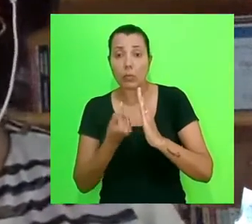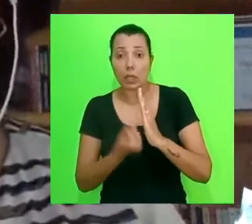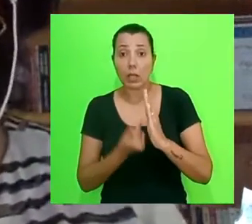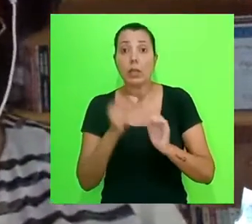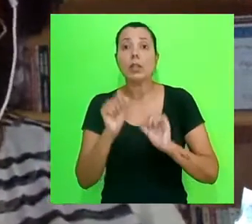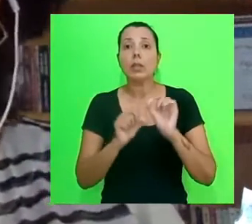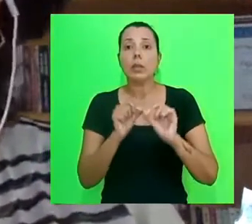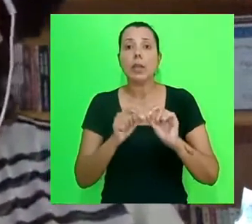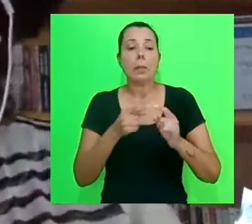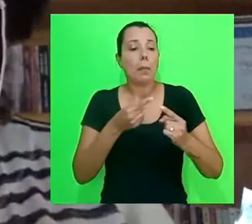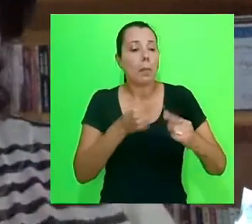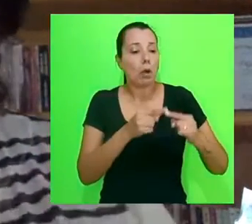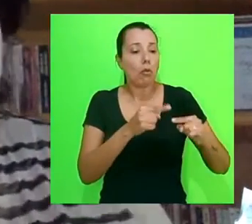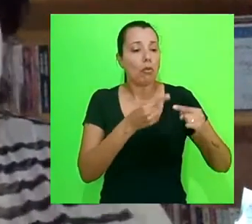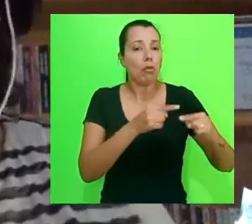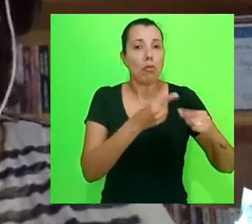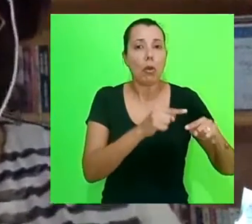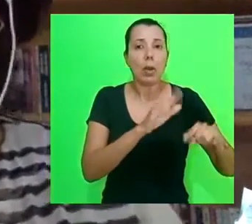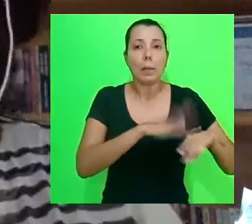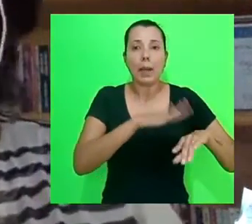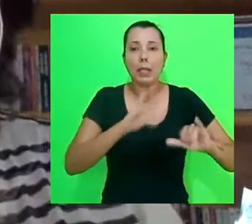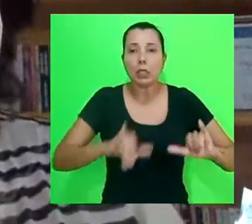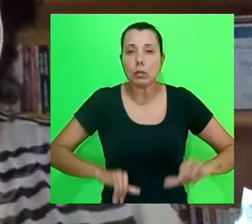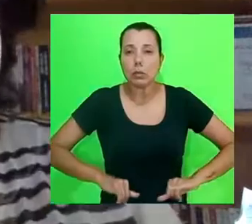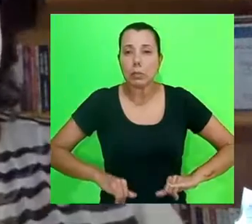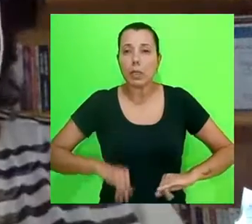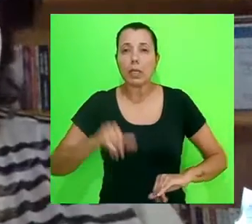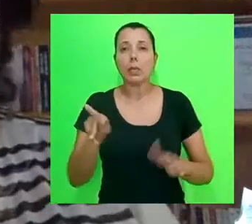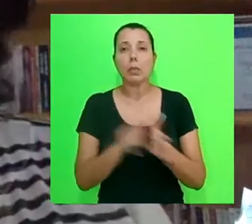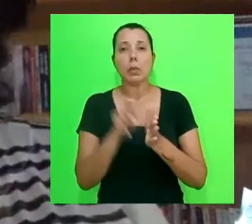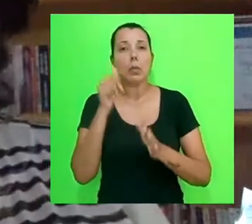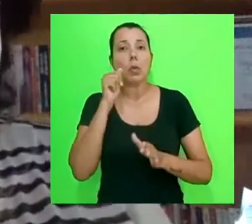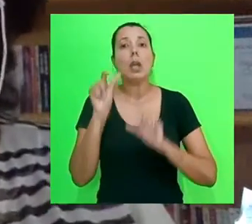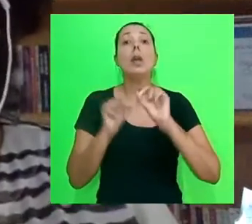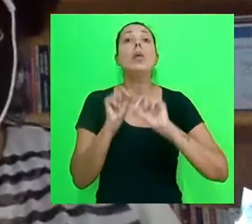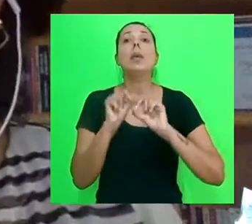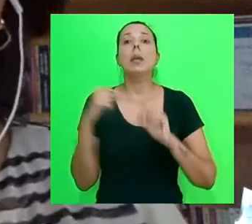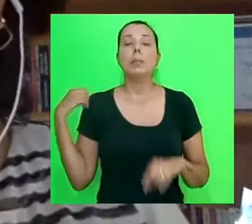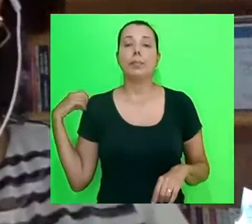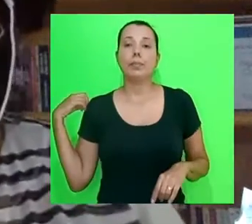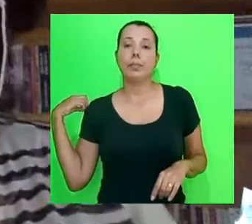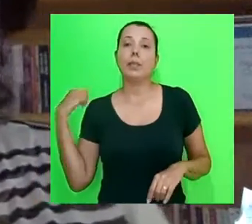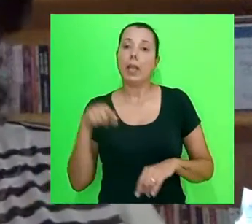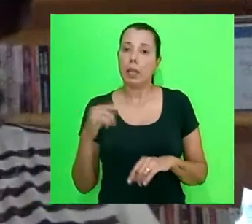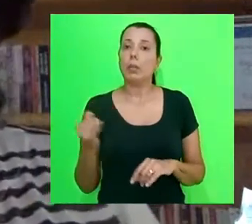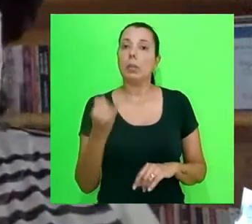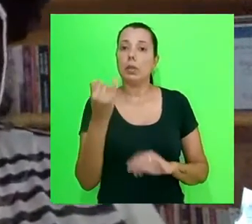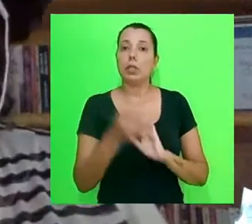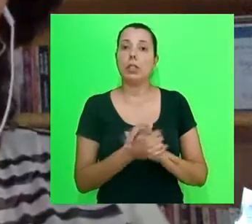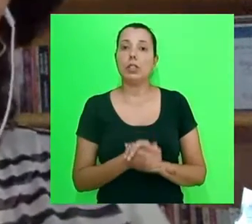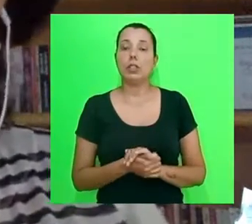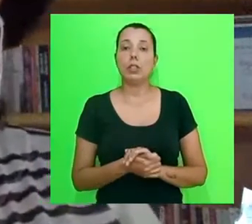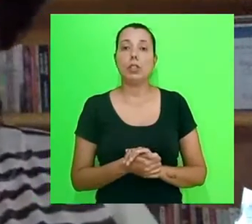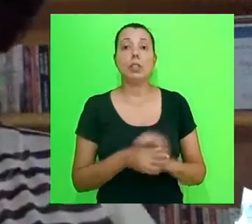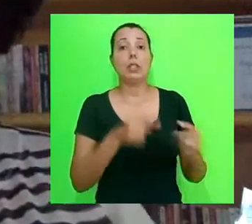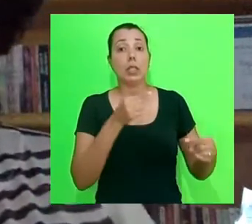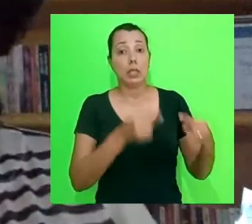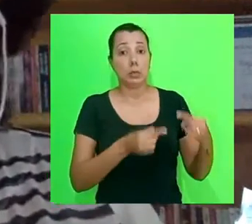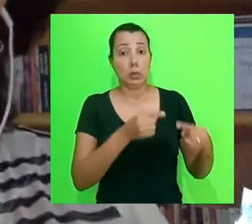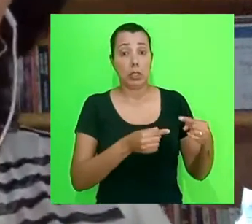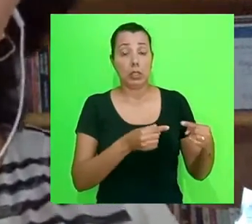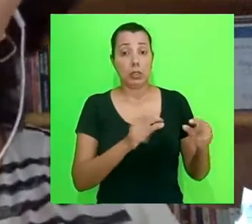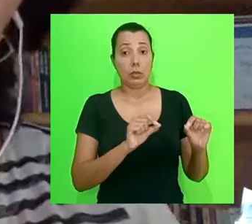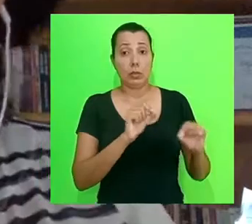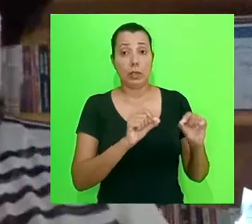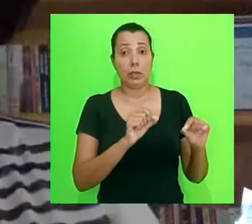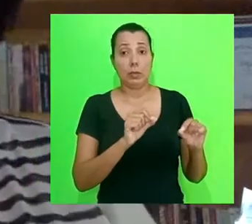casa, ser deslocado da casa, mas que a mulher possa ser. Se a gente olha, por exemplo, alguns países no mundo, se você pega